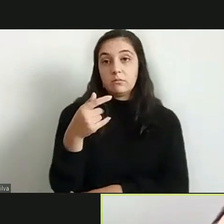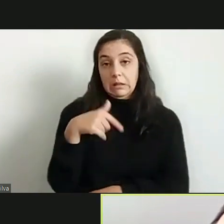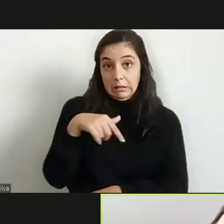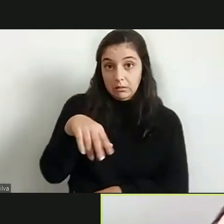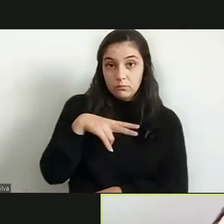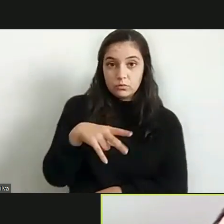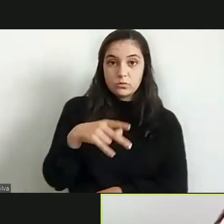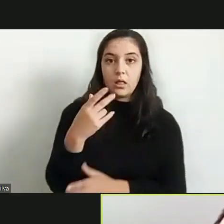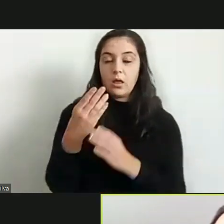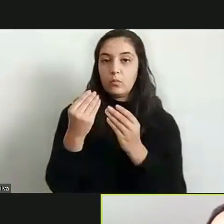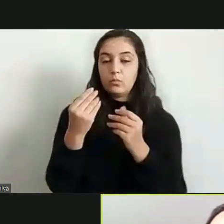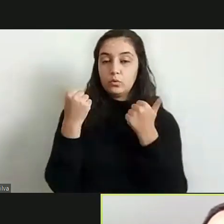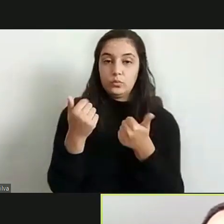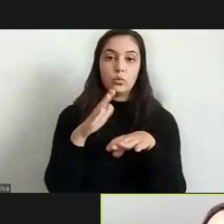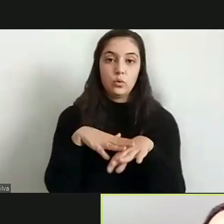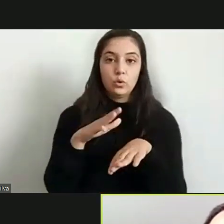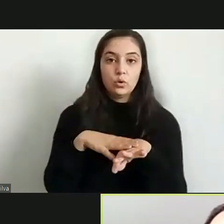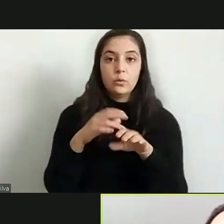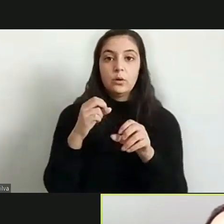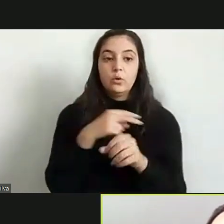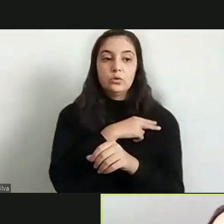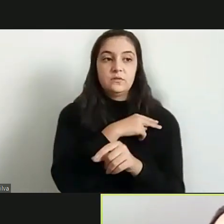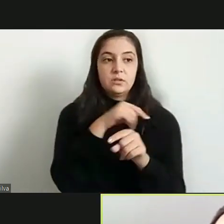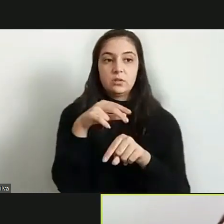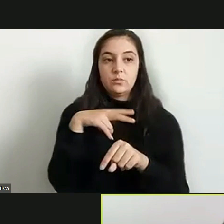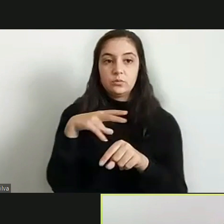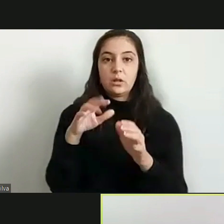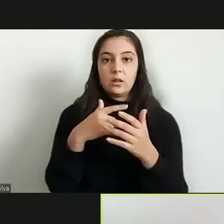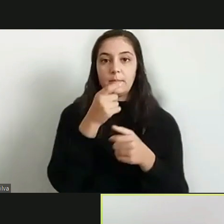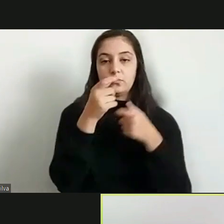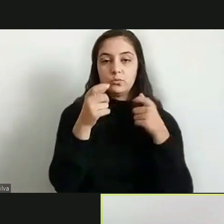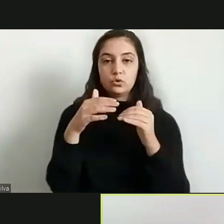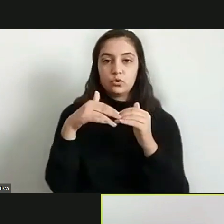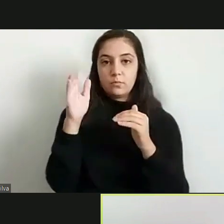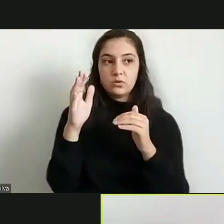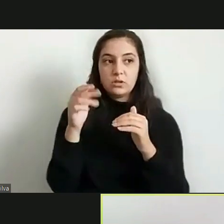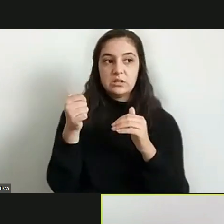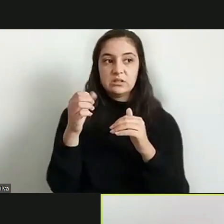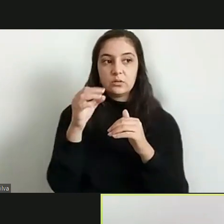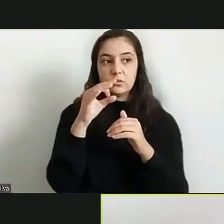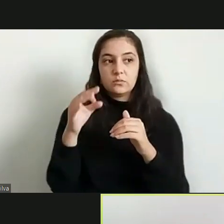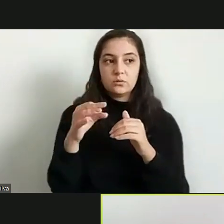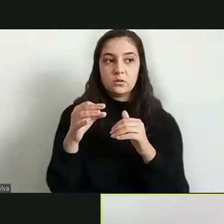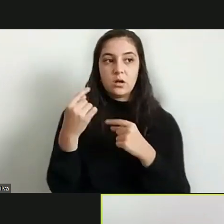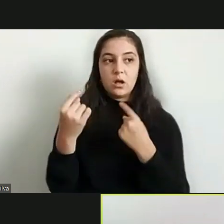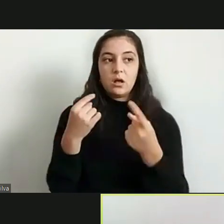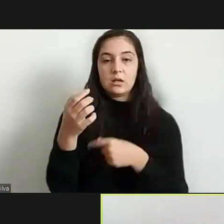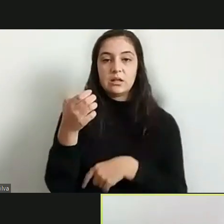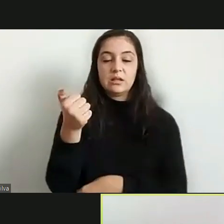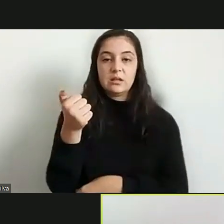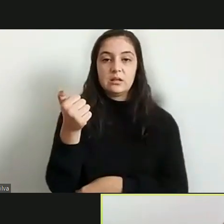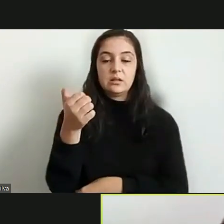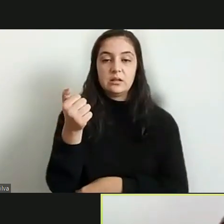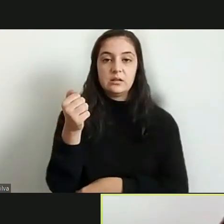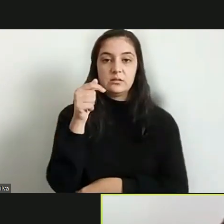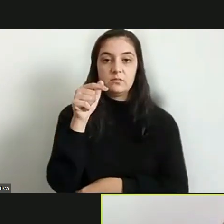na medida em que muitas das universidades em Portugal têm mais população do que 50% dos municípios portugueses que têm menos de 15 mil habitantes, não é?